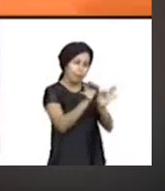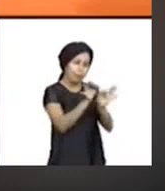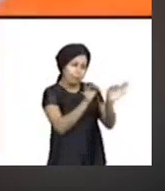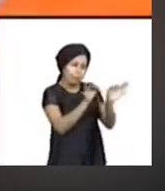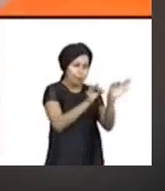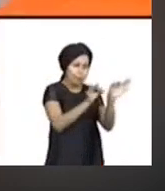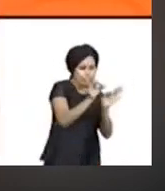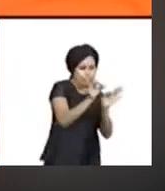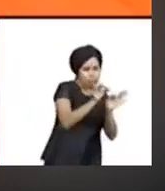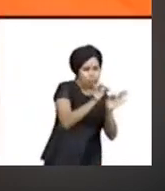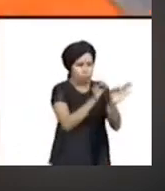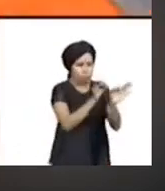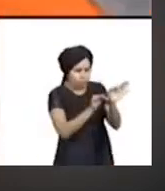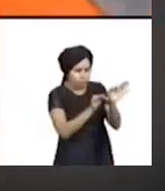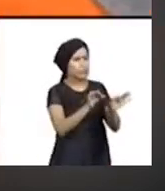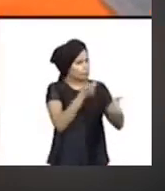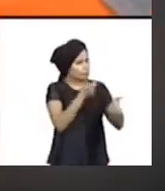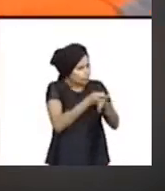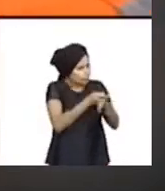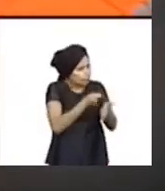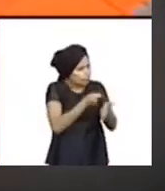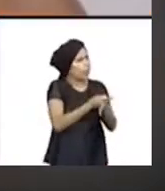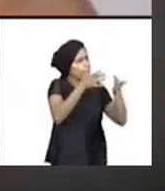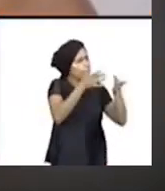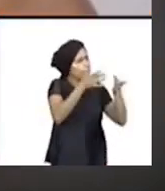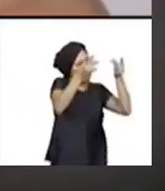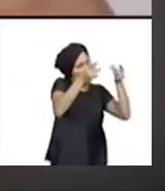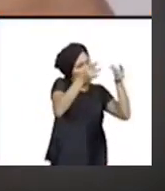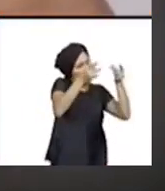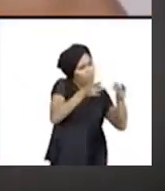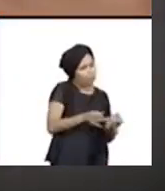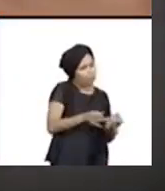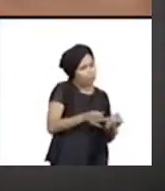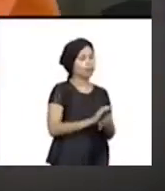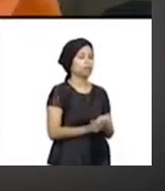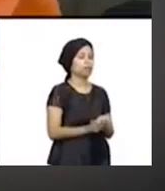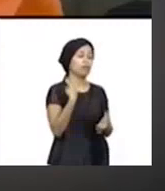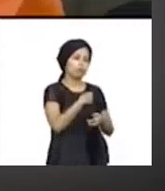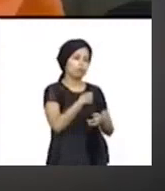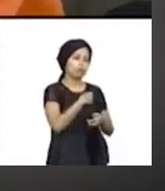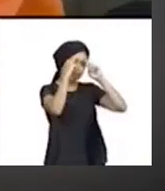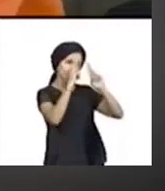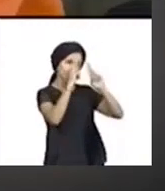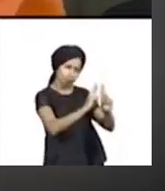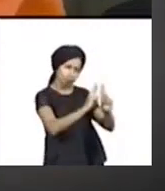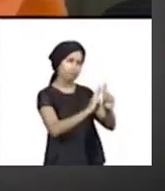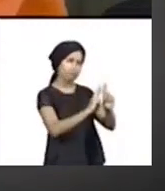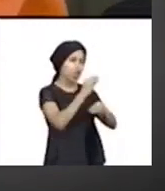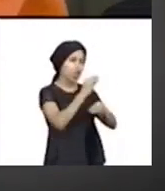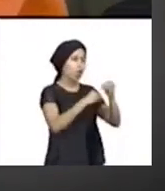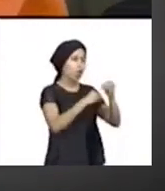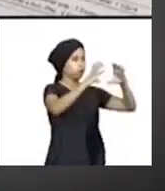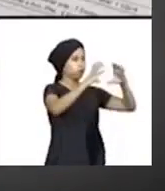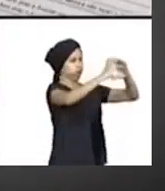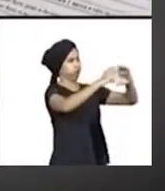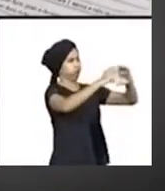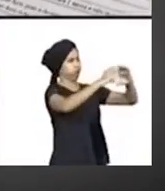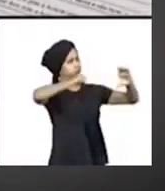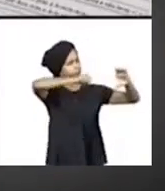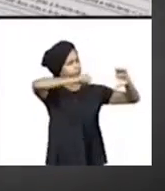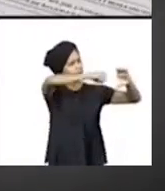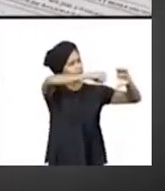criteriosa para se atingir uma maior eficiência no desmonte de rocha. Nós devemos respeitar a saída dos furos que acontecem pelo